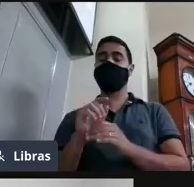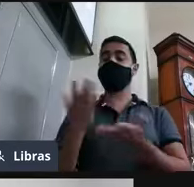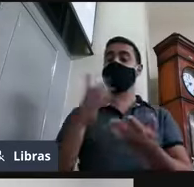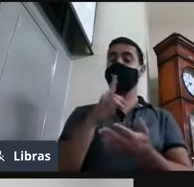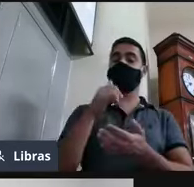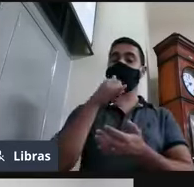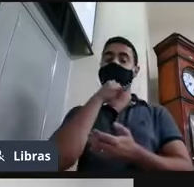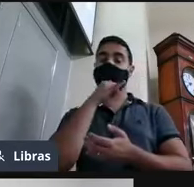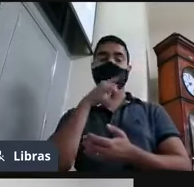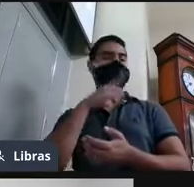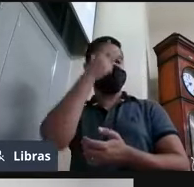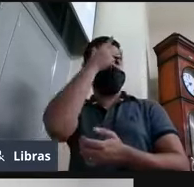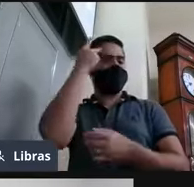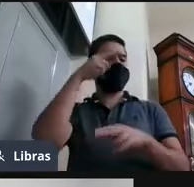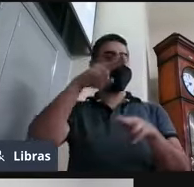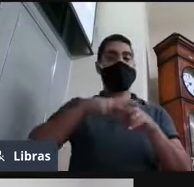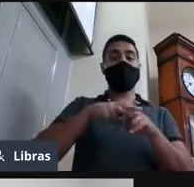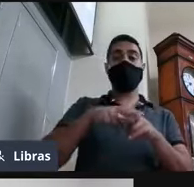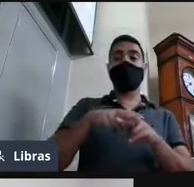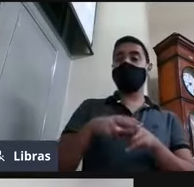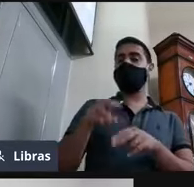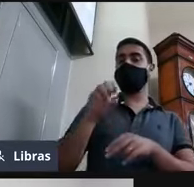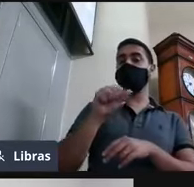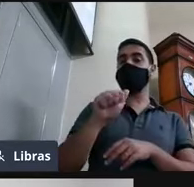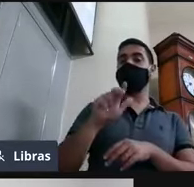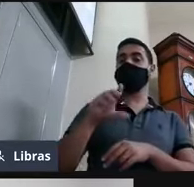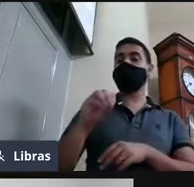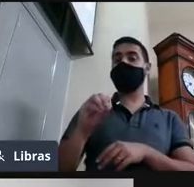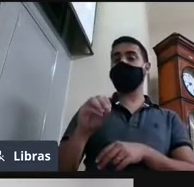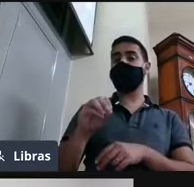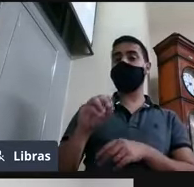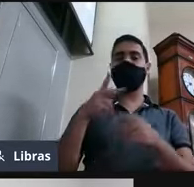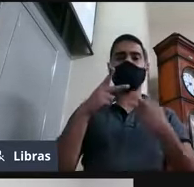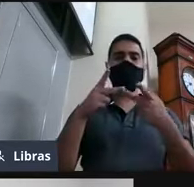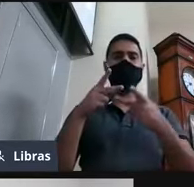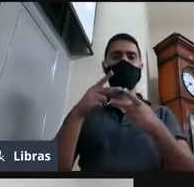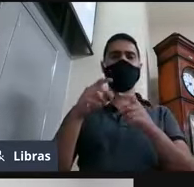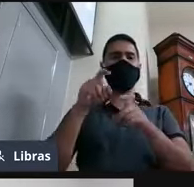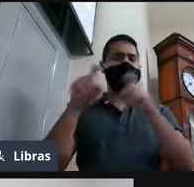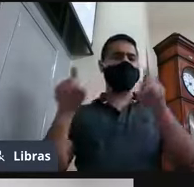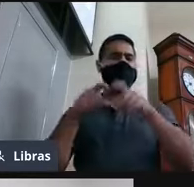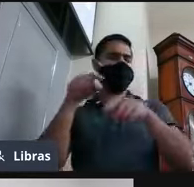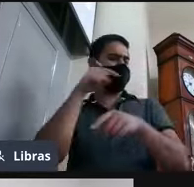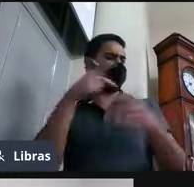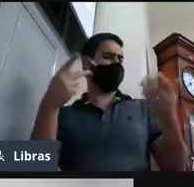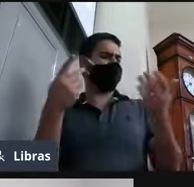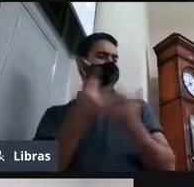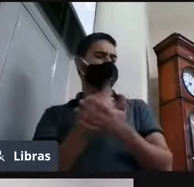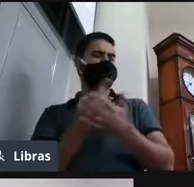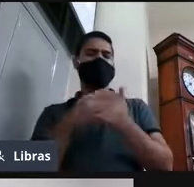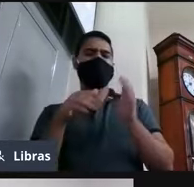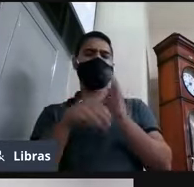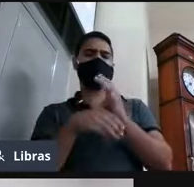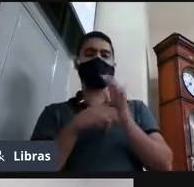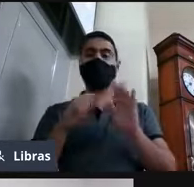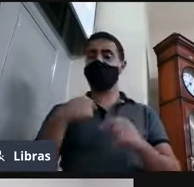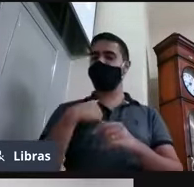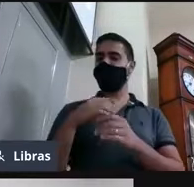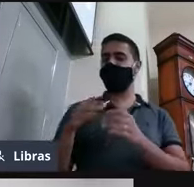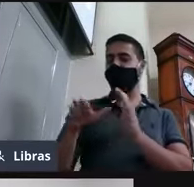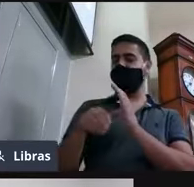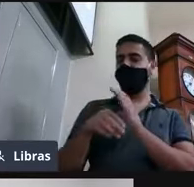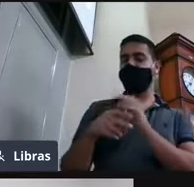tem gente presa, o doutor Saulo não está aqui, e tem um monte de gente falando na internet que nós somos safados. Não, mas aqui ninguém pegou dinheiro, não.